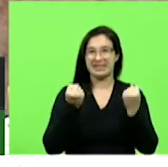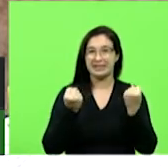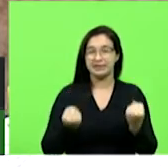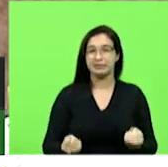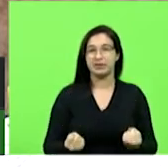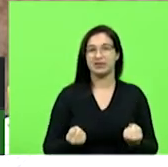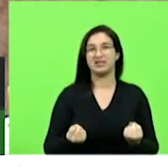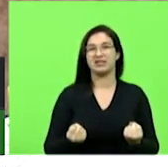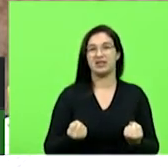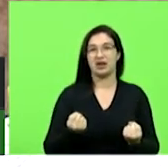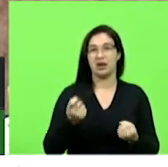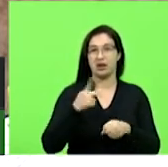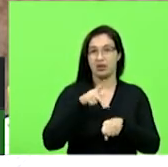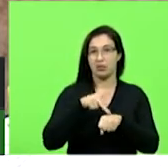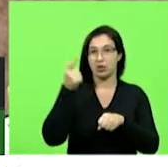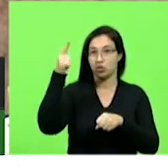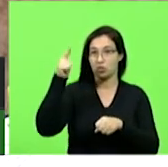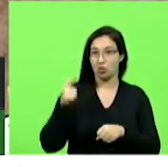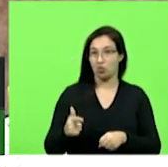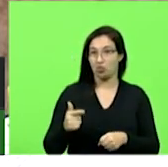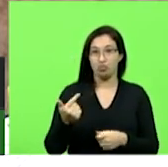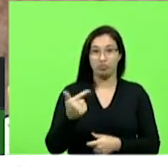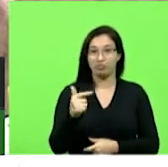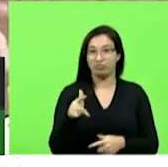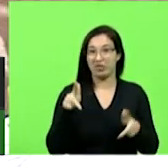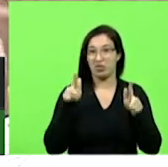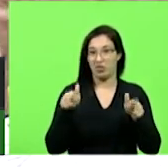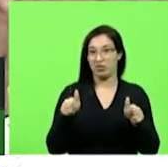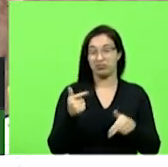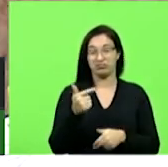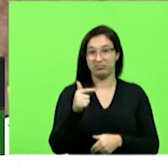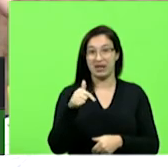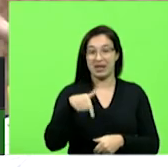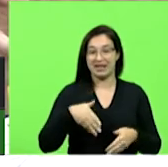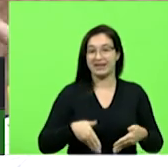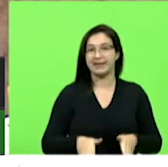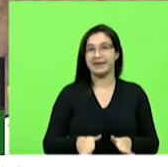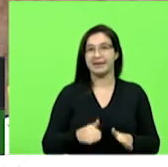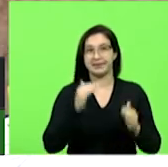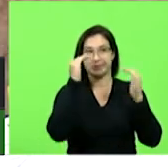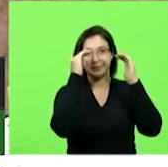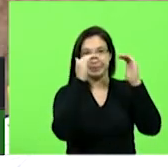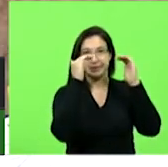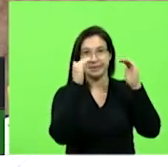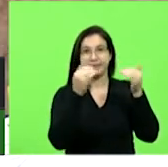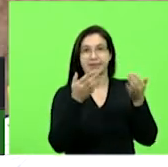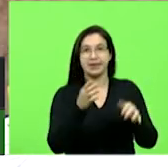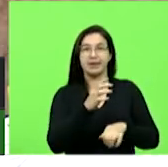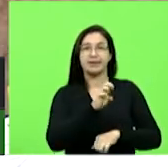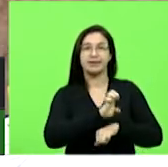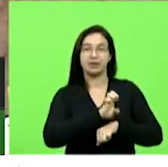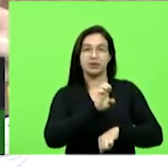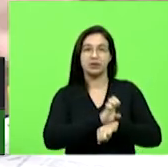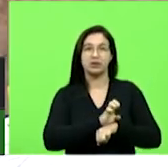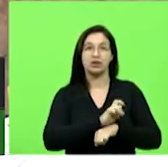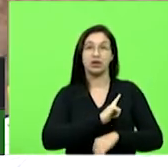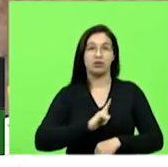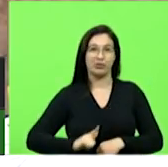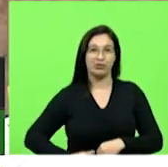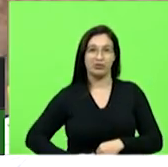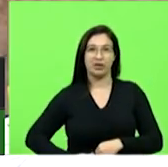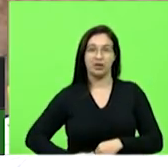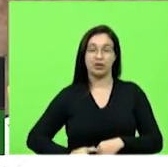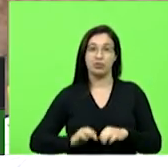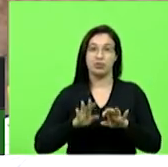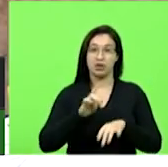lugar. Aqui, o cidadão nasce para servir ao Estado. E não o Estado, ele é criado e gerido para